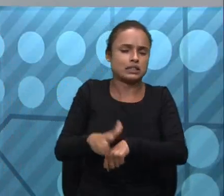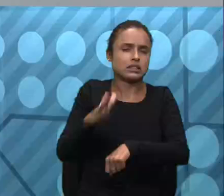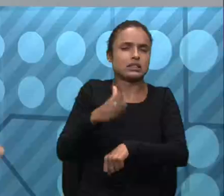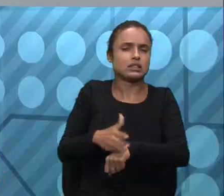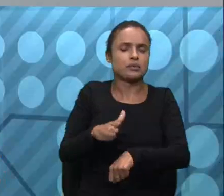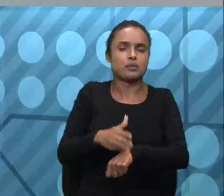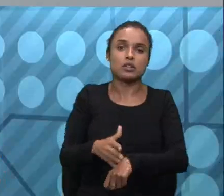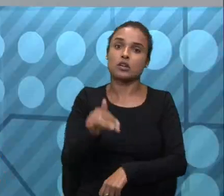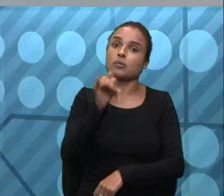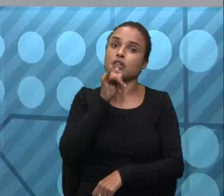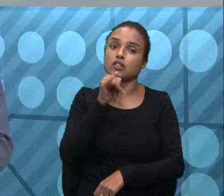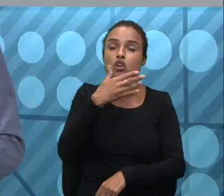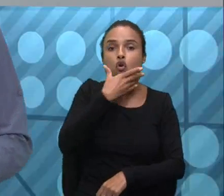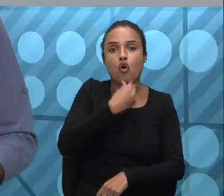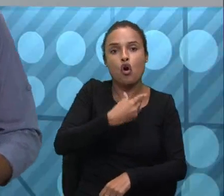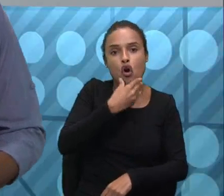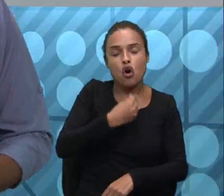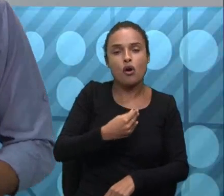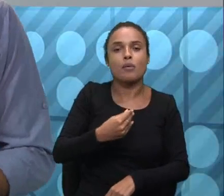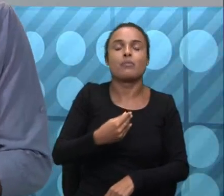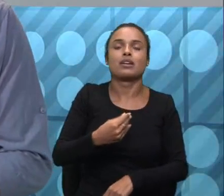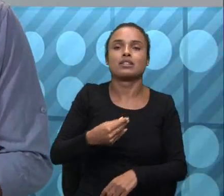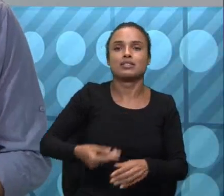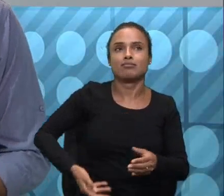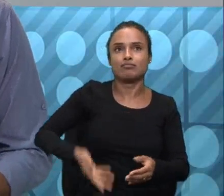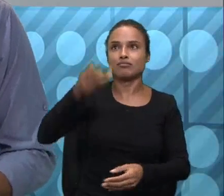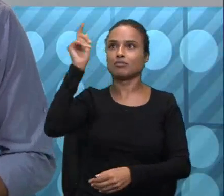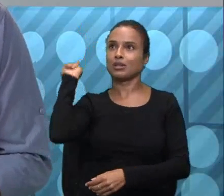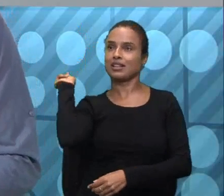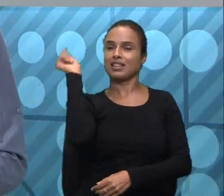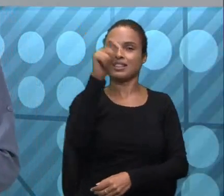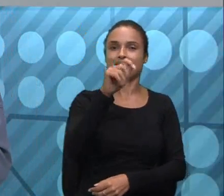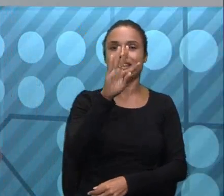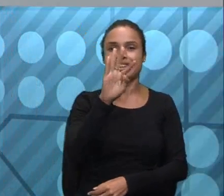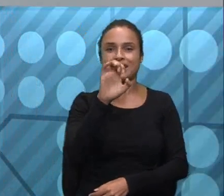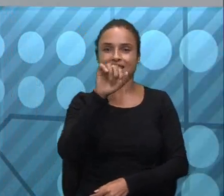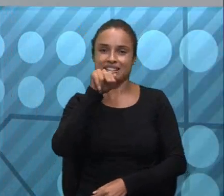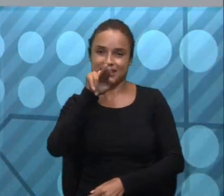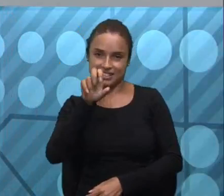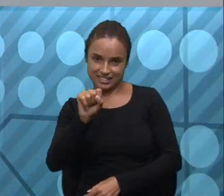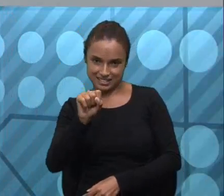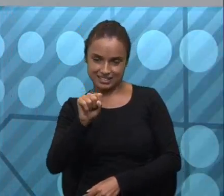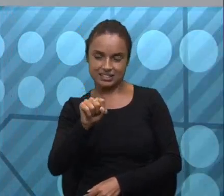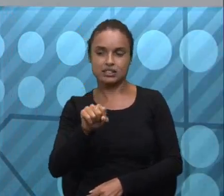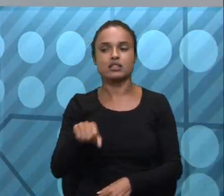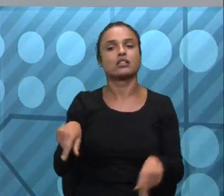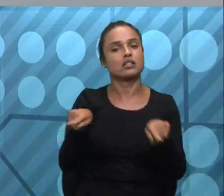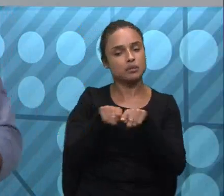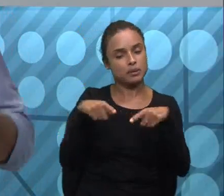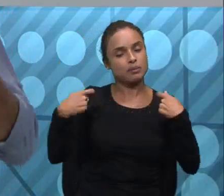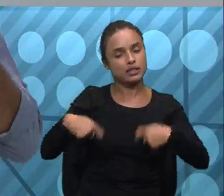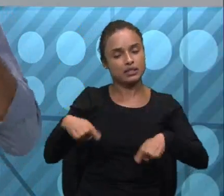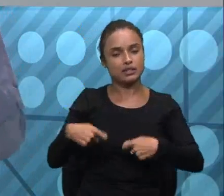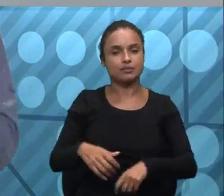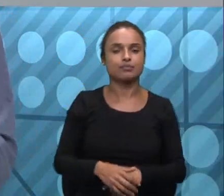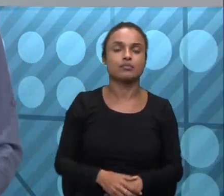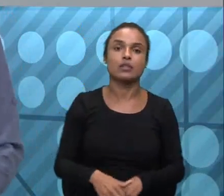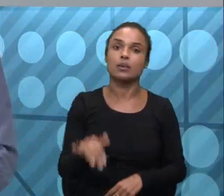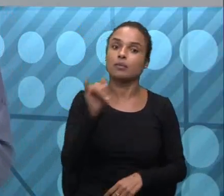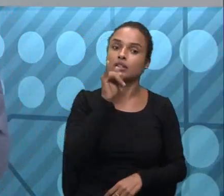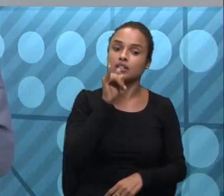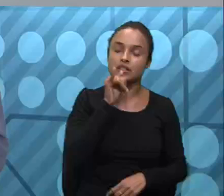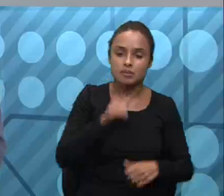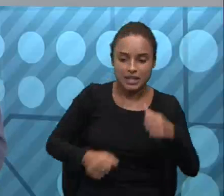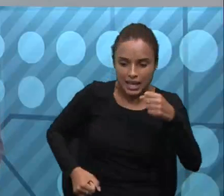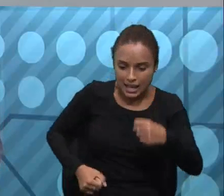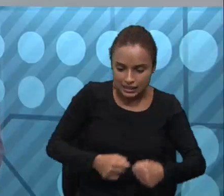exemplo, também, né? Polo de Tucuruí, no Pará. Rotação no ombro, no arremesso do martelo, no atletismo.